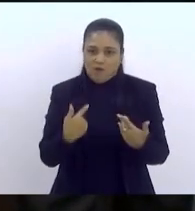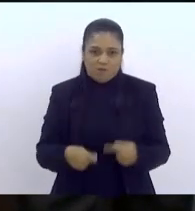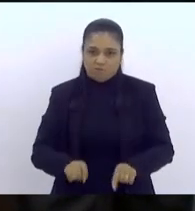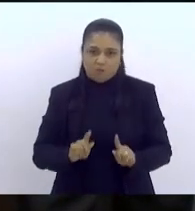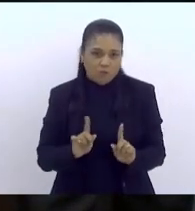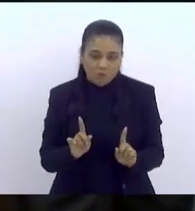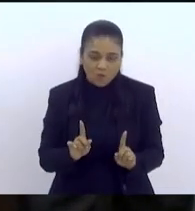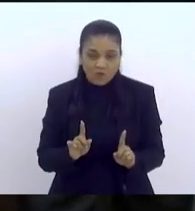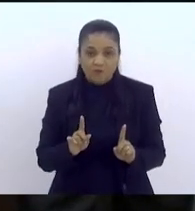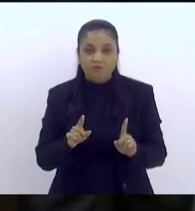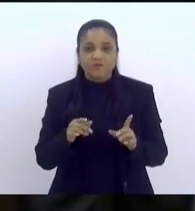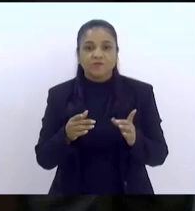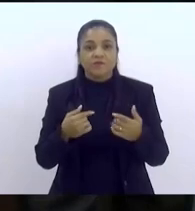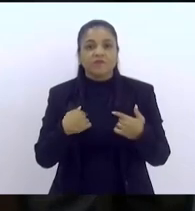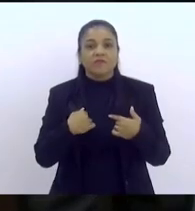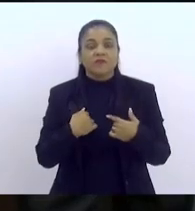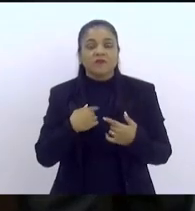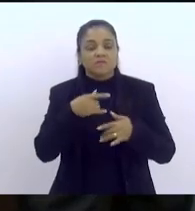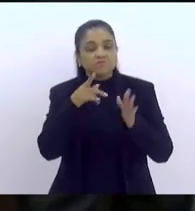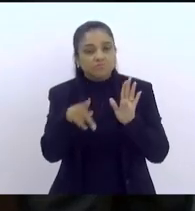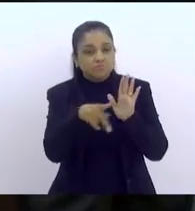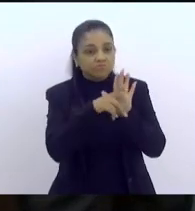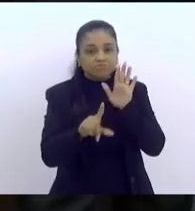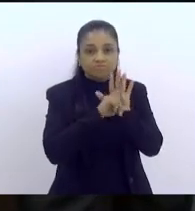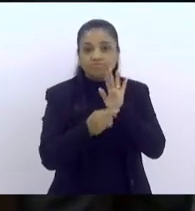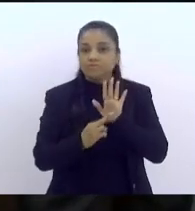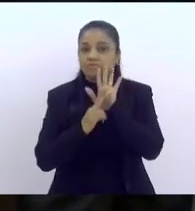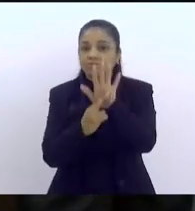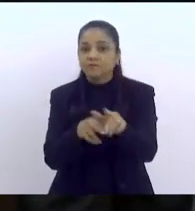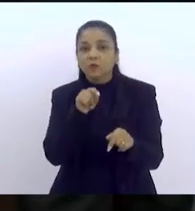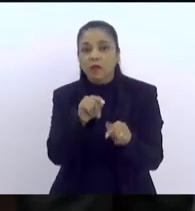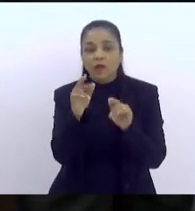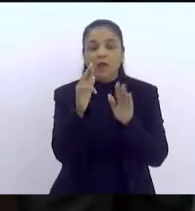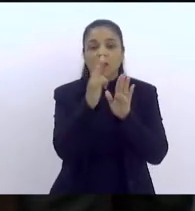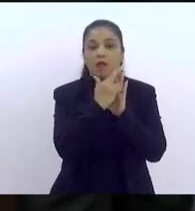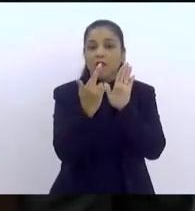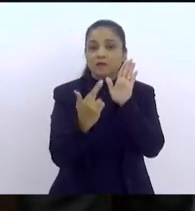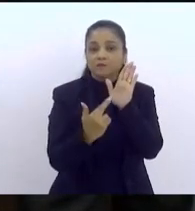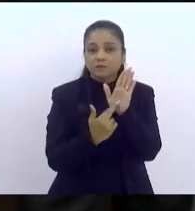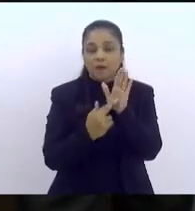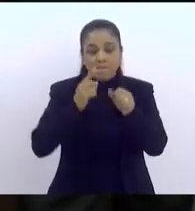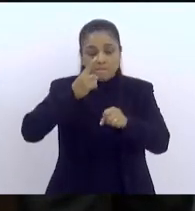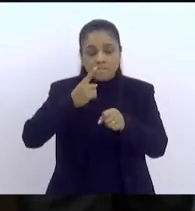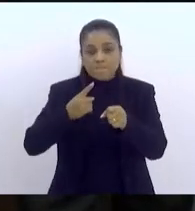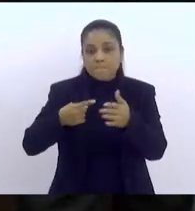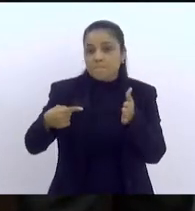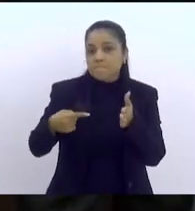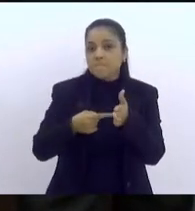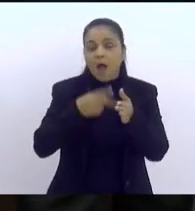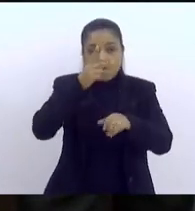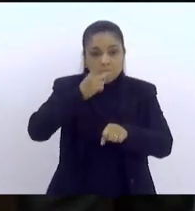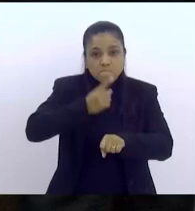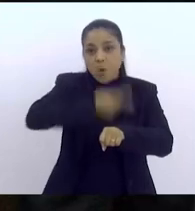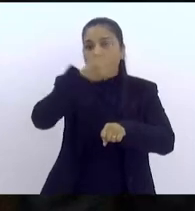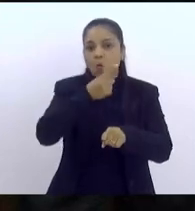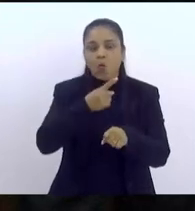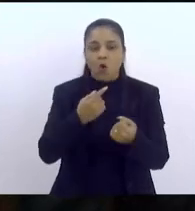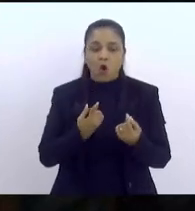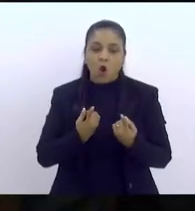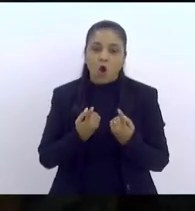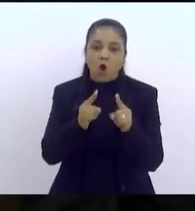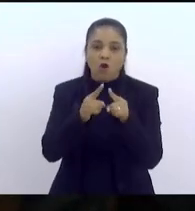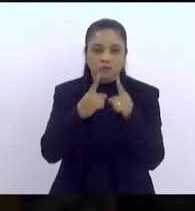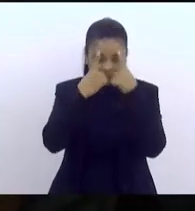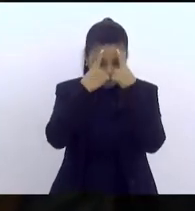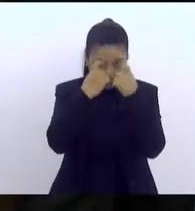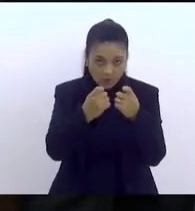projeto para regulamentar a formação de efetivação da notificação compulsória em caso de violência contra criança e adolescente